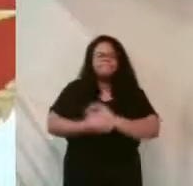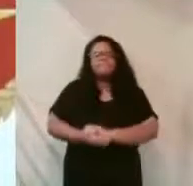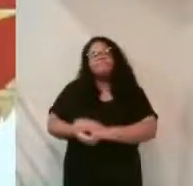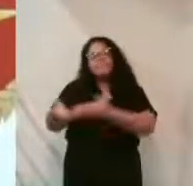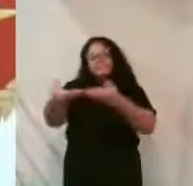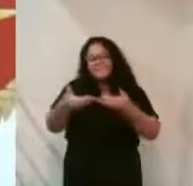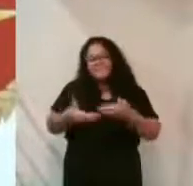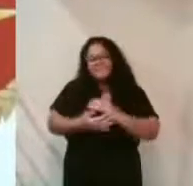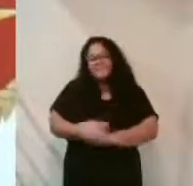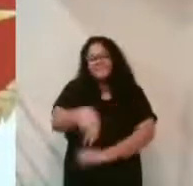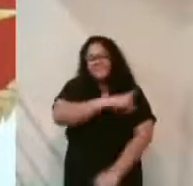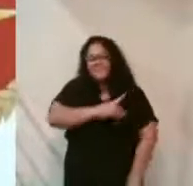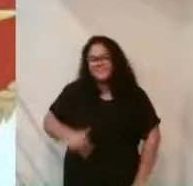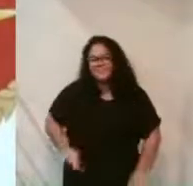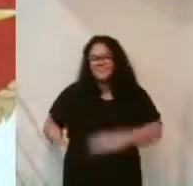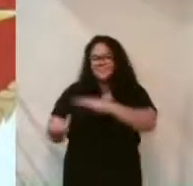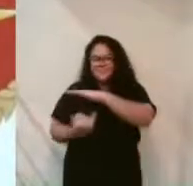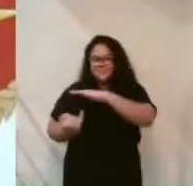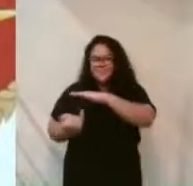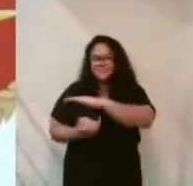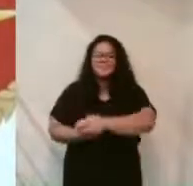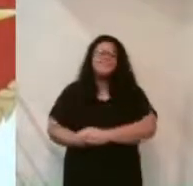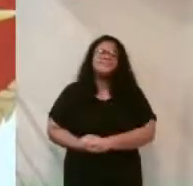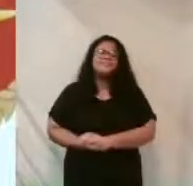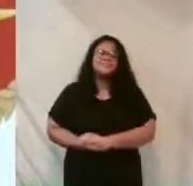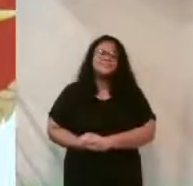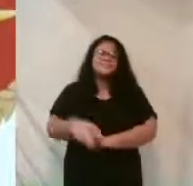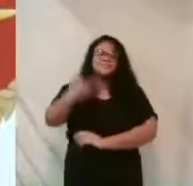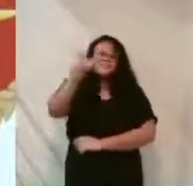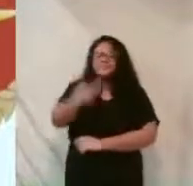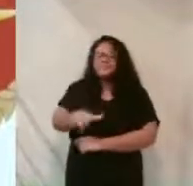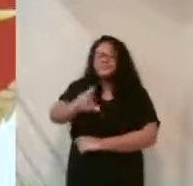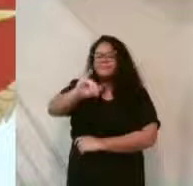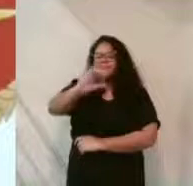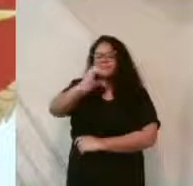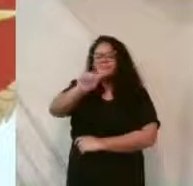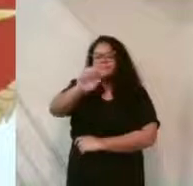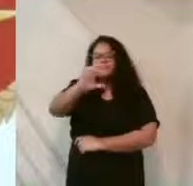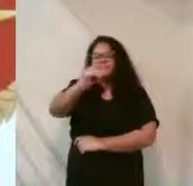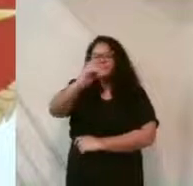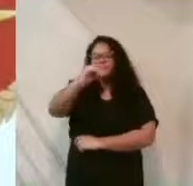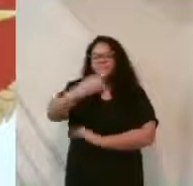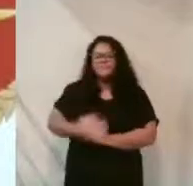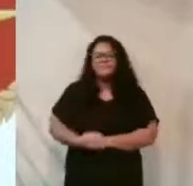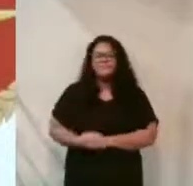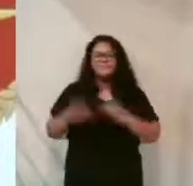convidamos o presidente do Instituto Giro, senhor Ricardo Garcia.